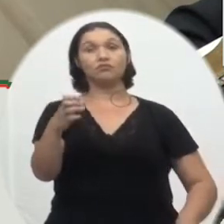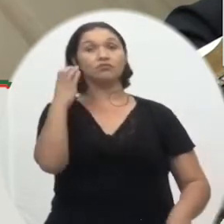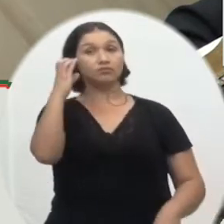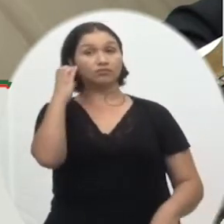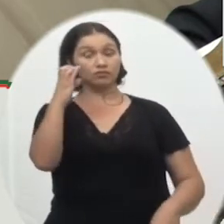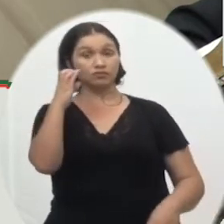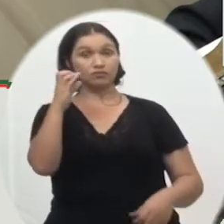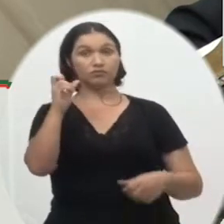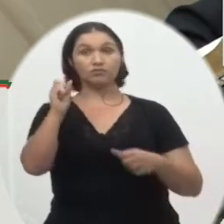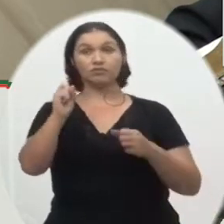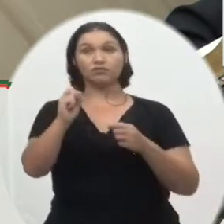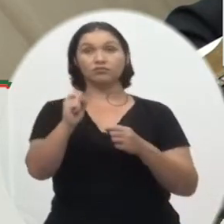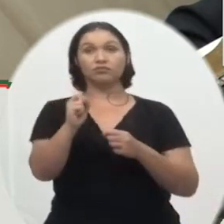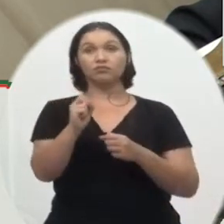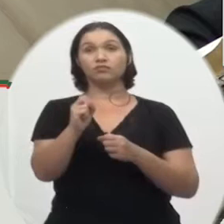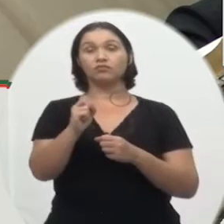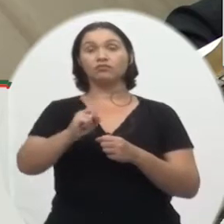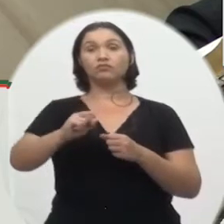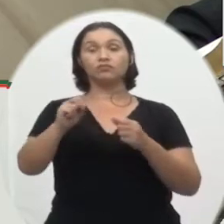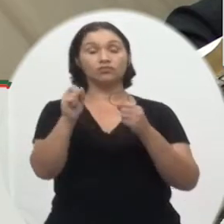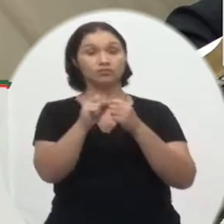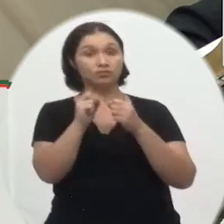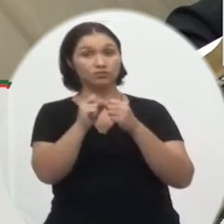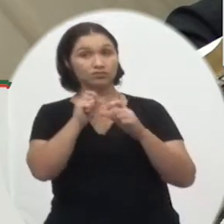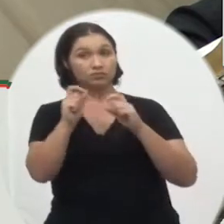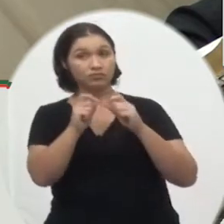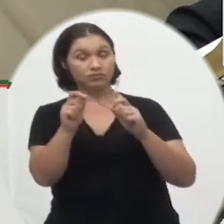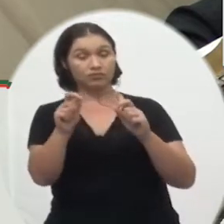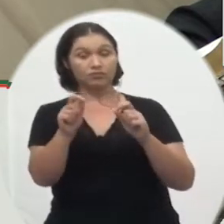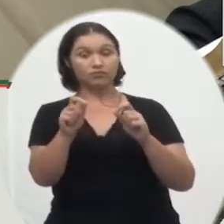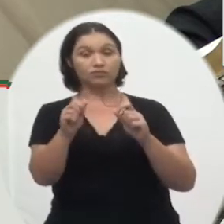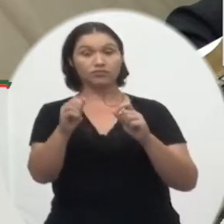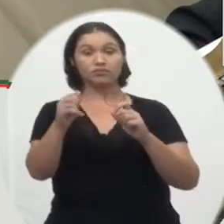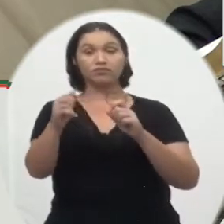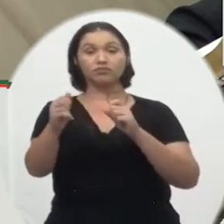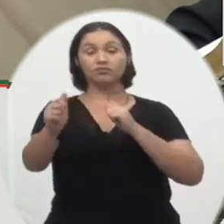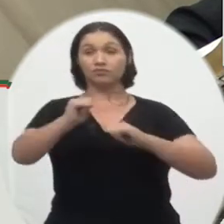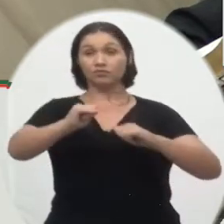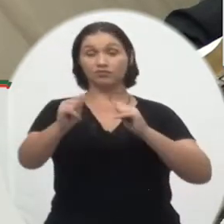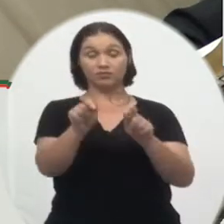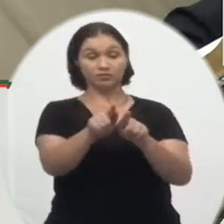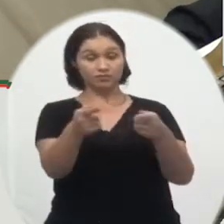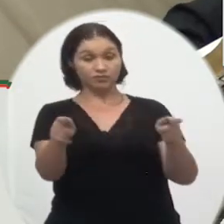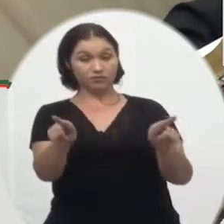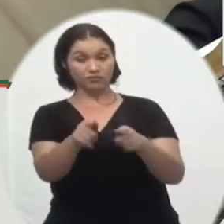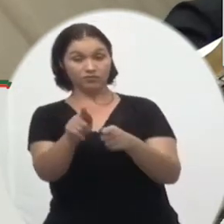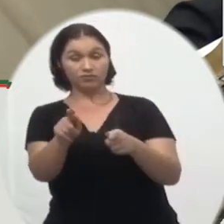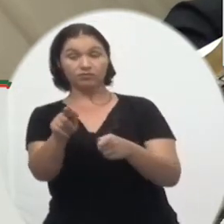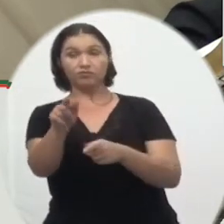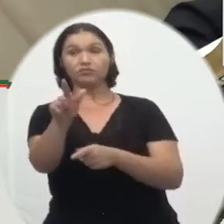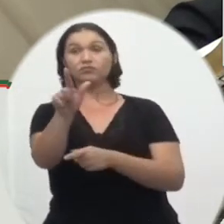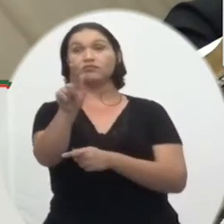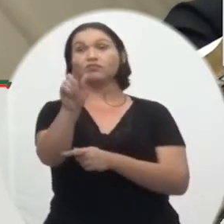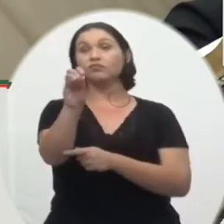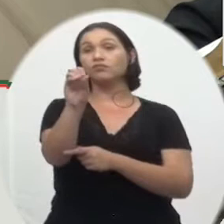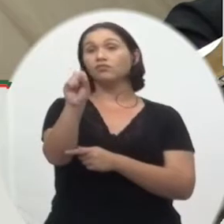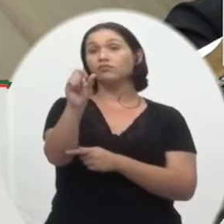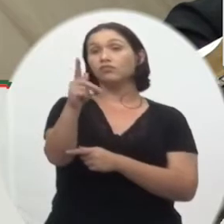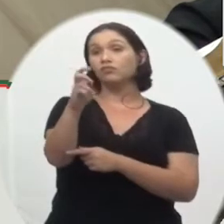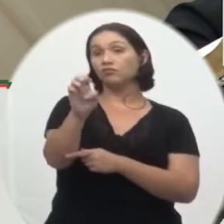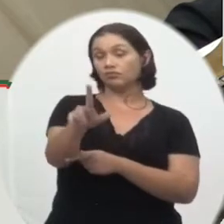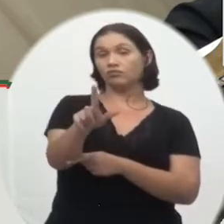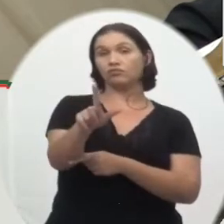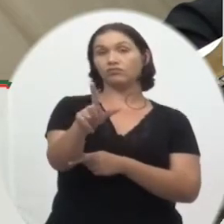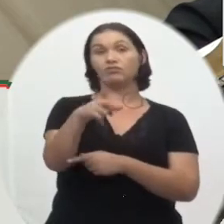sendo a única rádio evangélica da região sul de Santa Catarina e norte do Rio Grande do Sul, que oferece parcerias